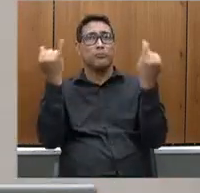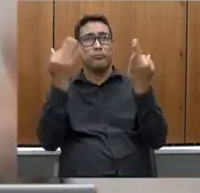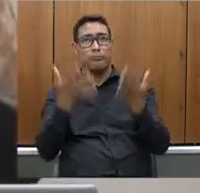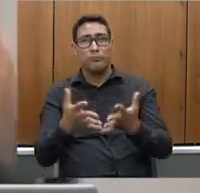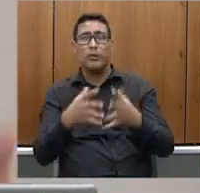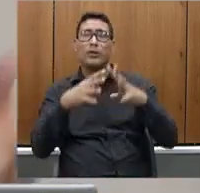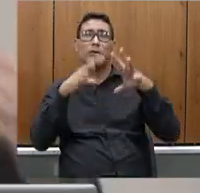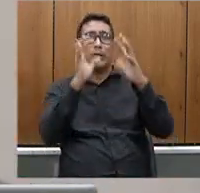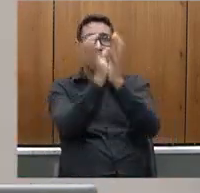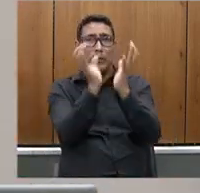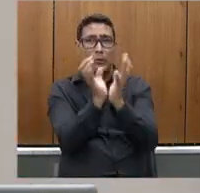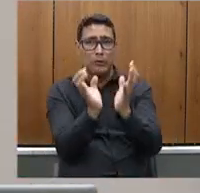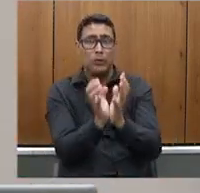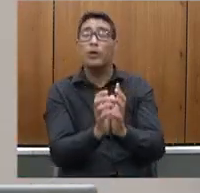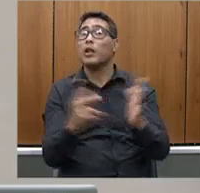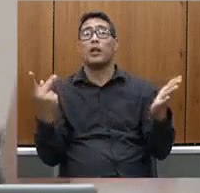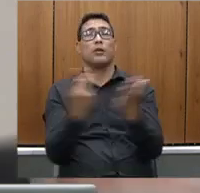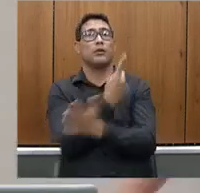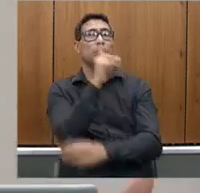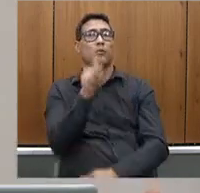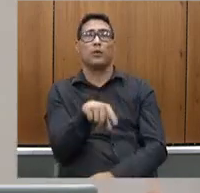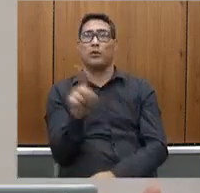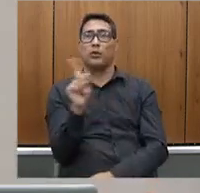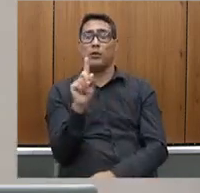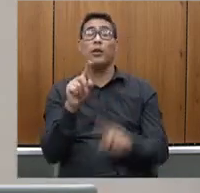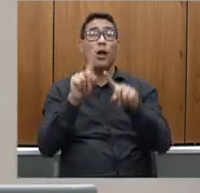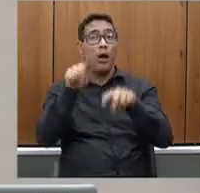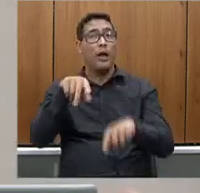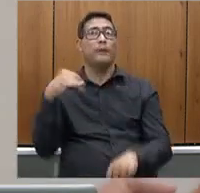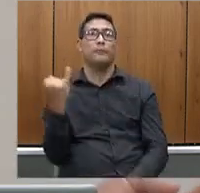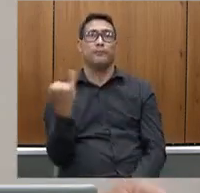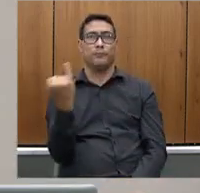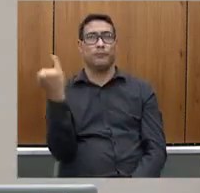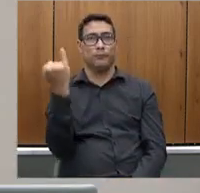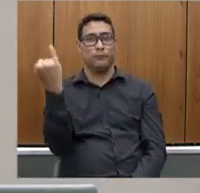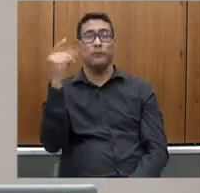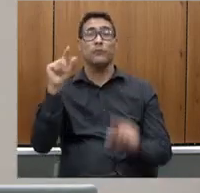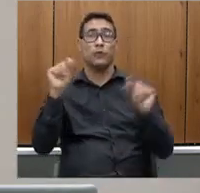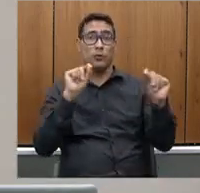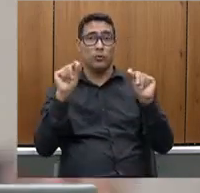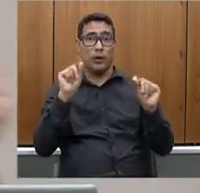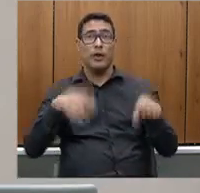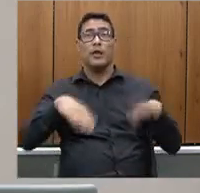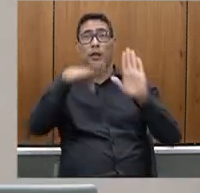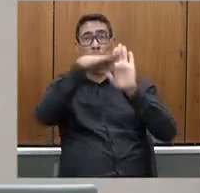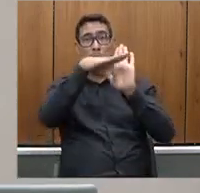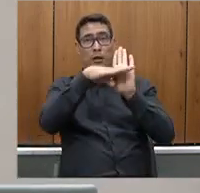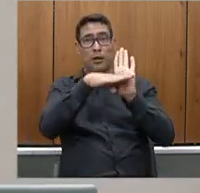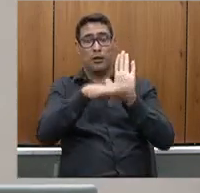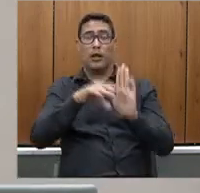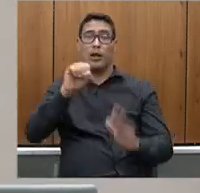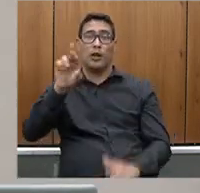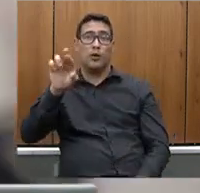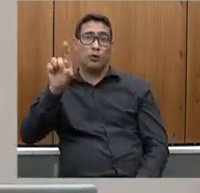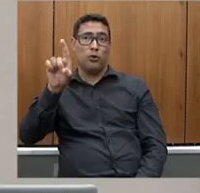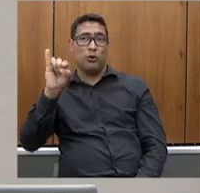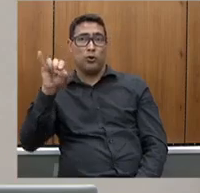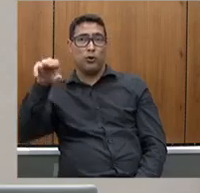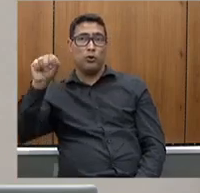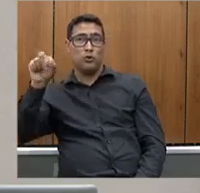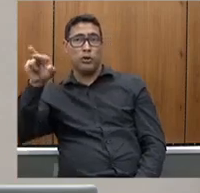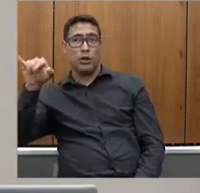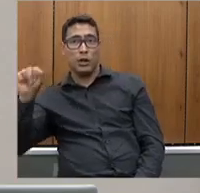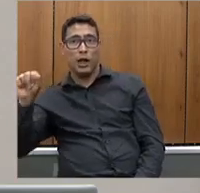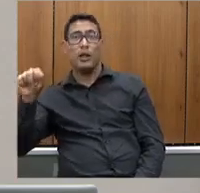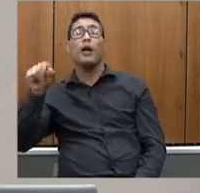de companhias isso não está acontecendo Então é muito importante que pela escala ordinária o policial tem